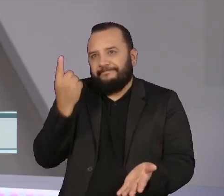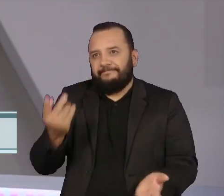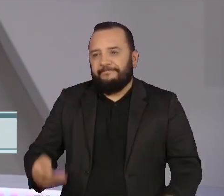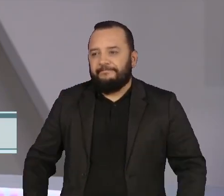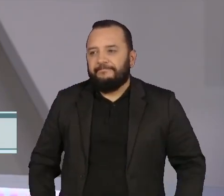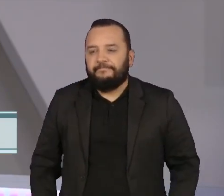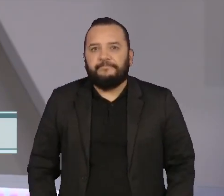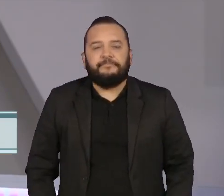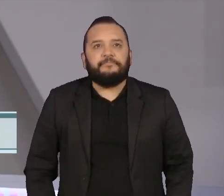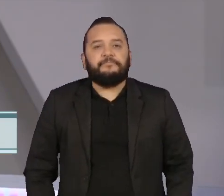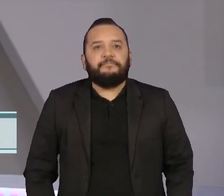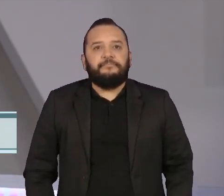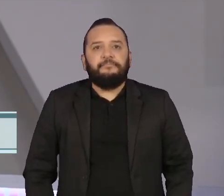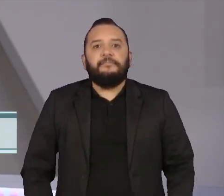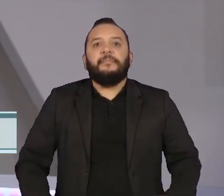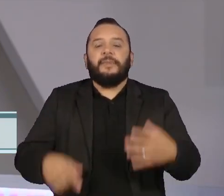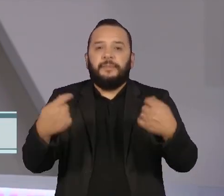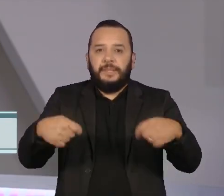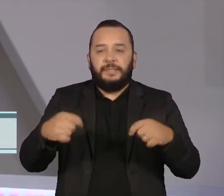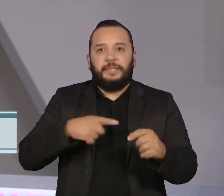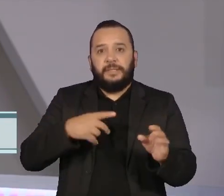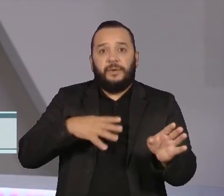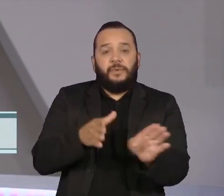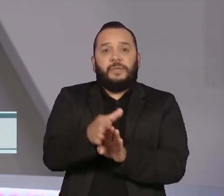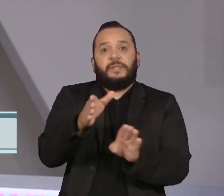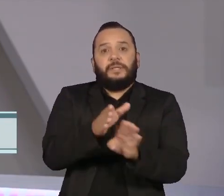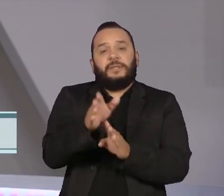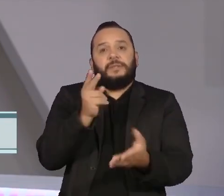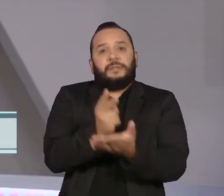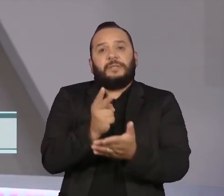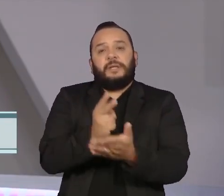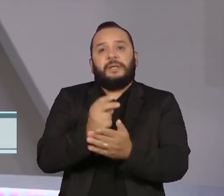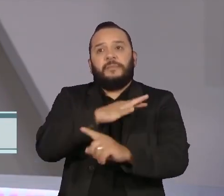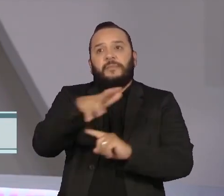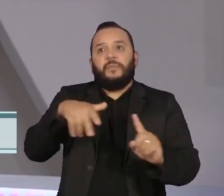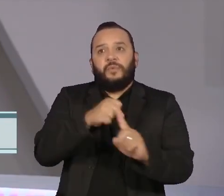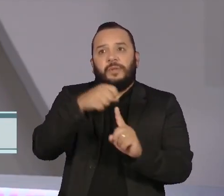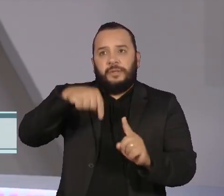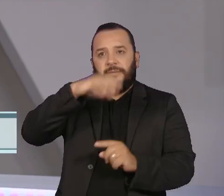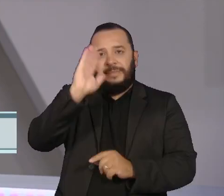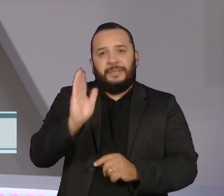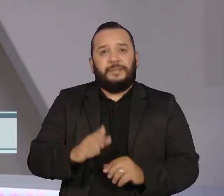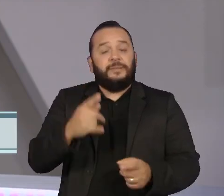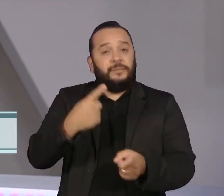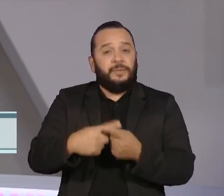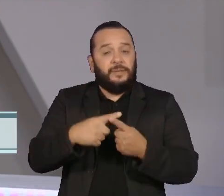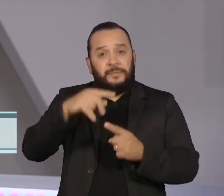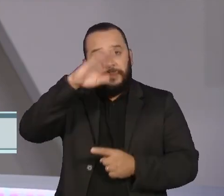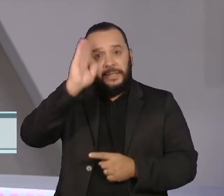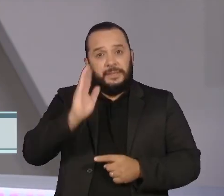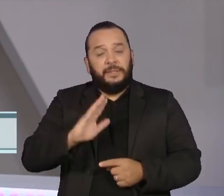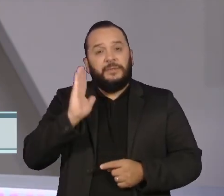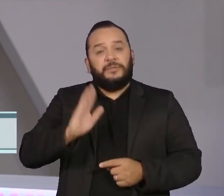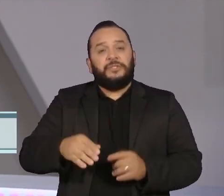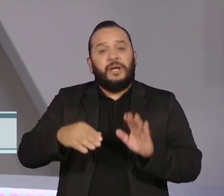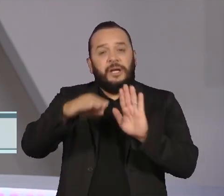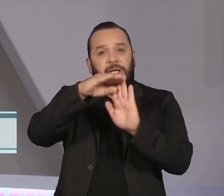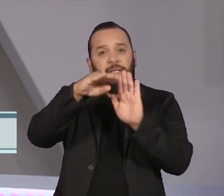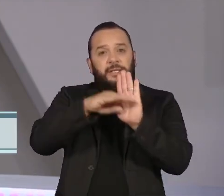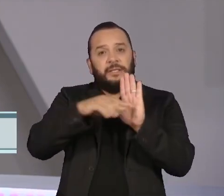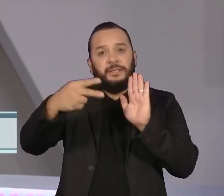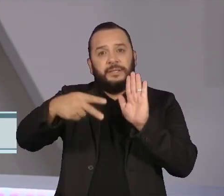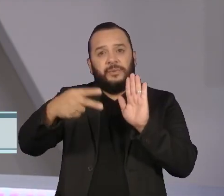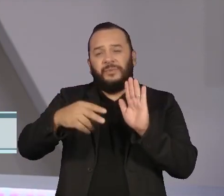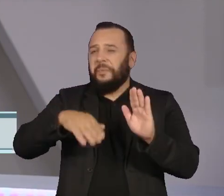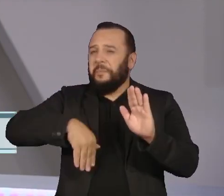A necessidade de orientação contínua sobre bullying no Brasil é crescente, já que o país ocupa a segunda posição entre os que